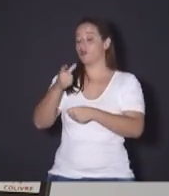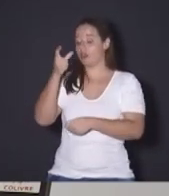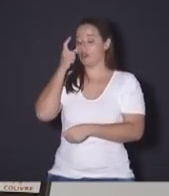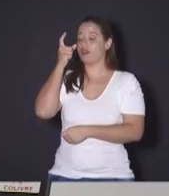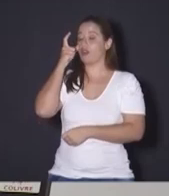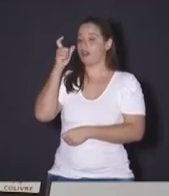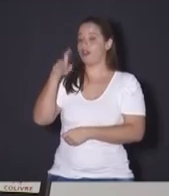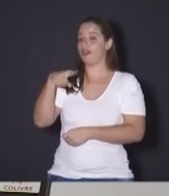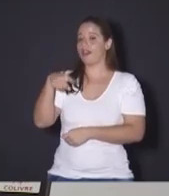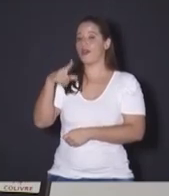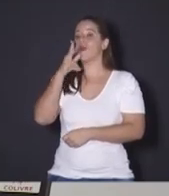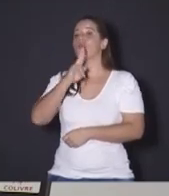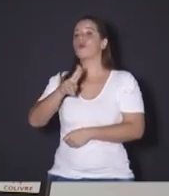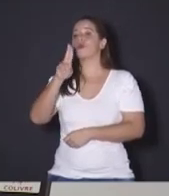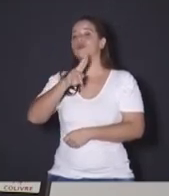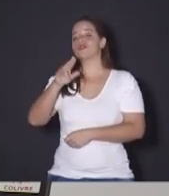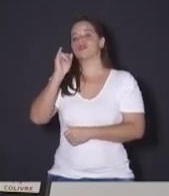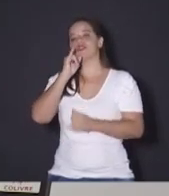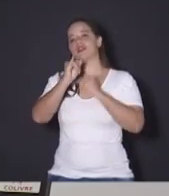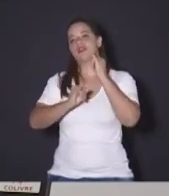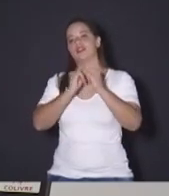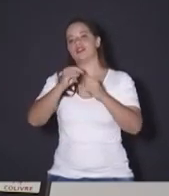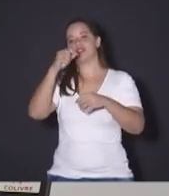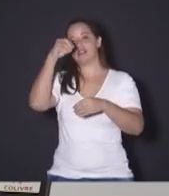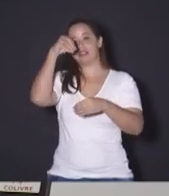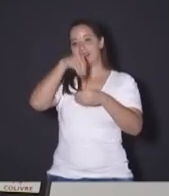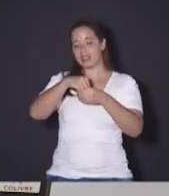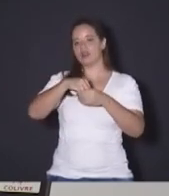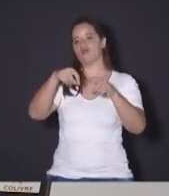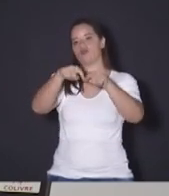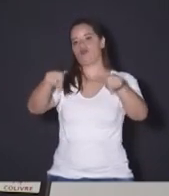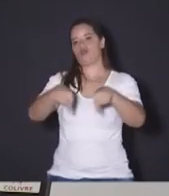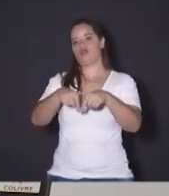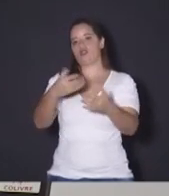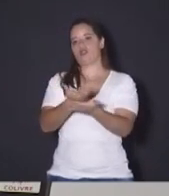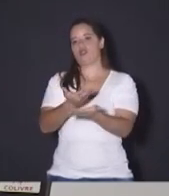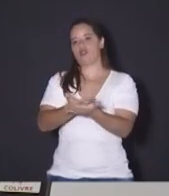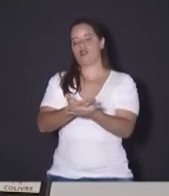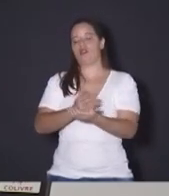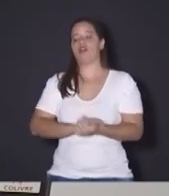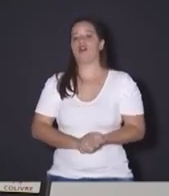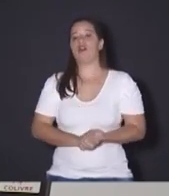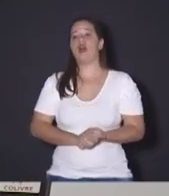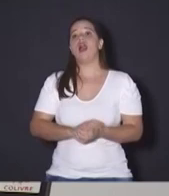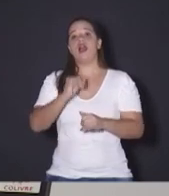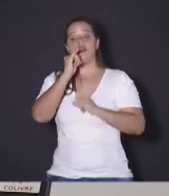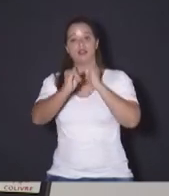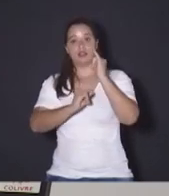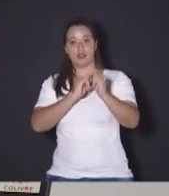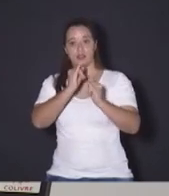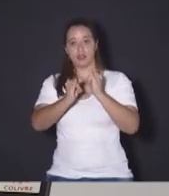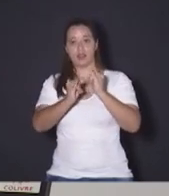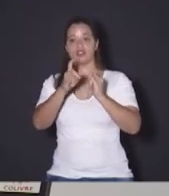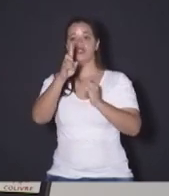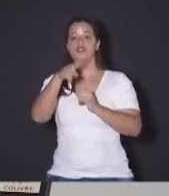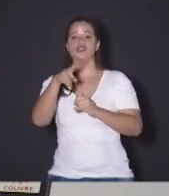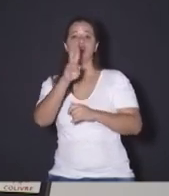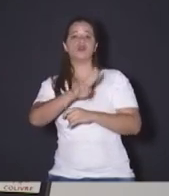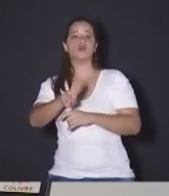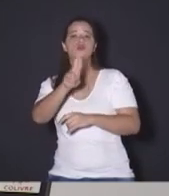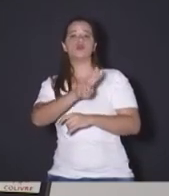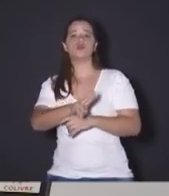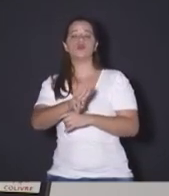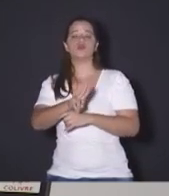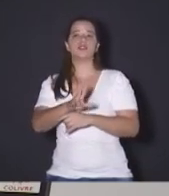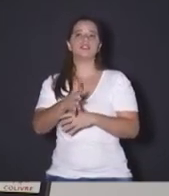sobre o uso da internet dentro da sala de aula ea internet também tem sido usada pra